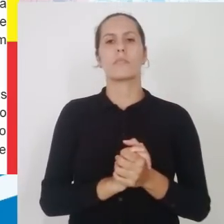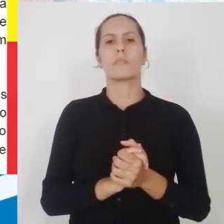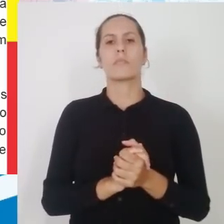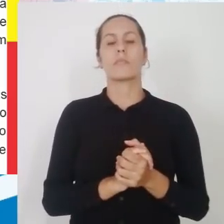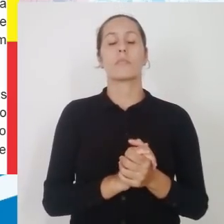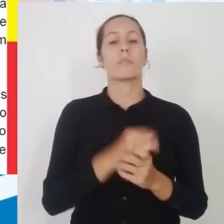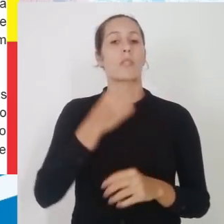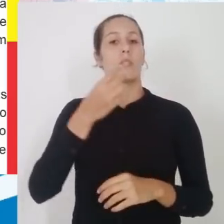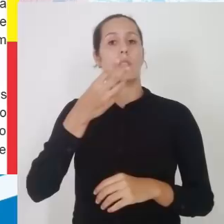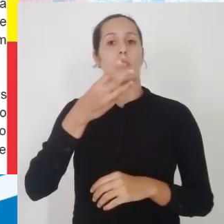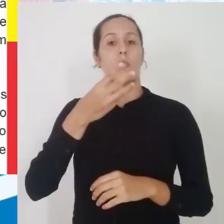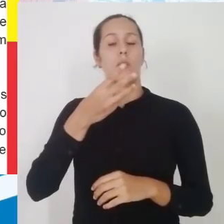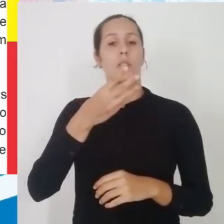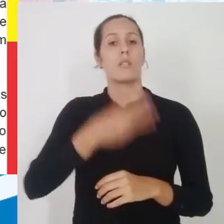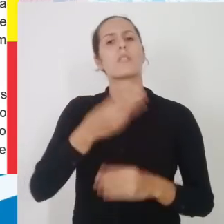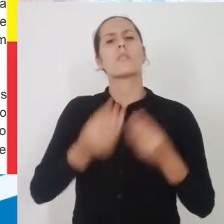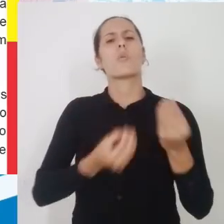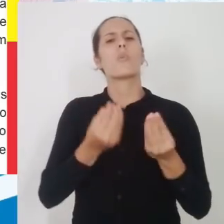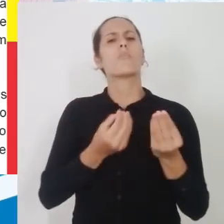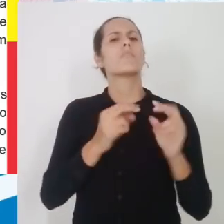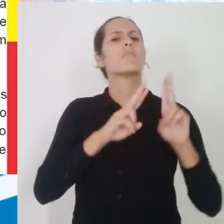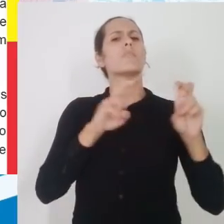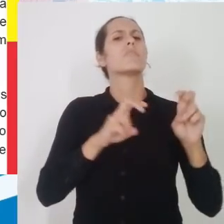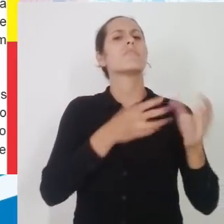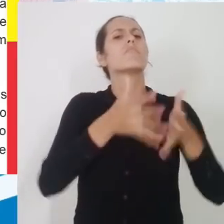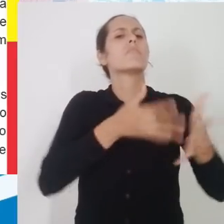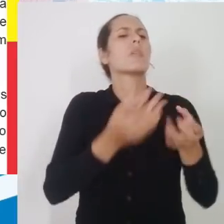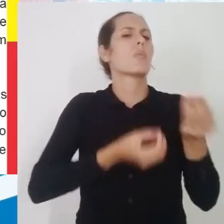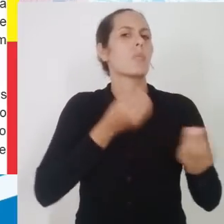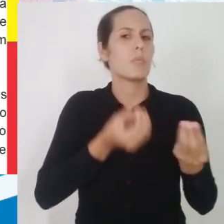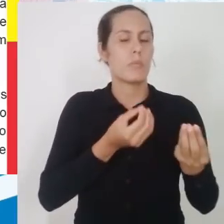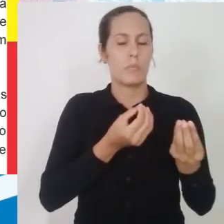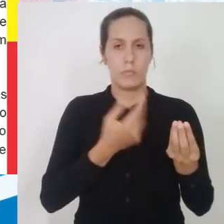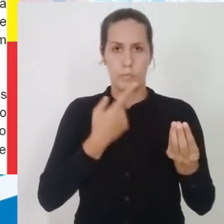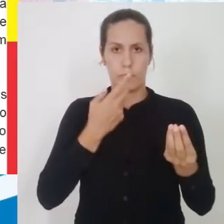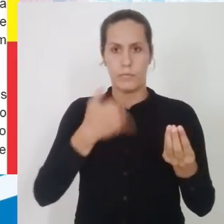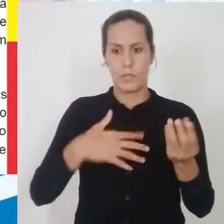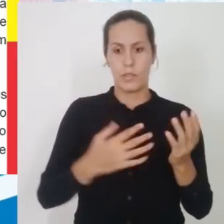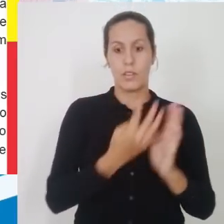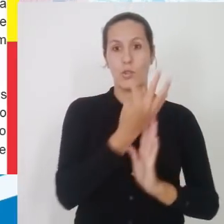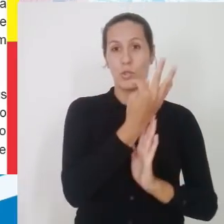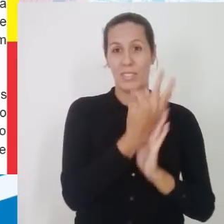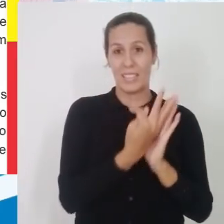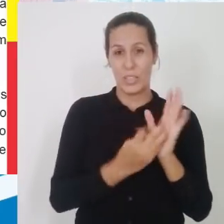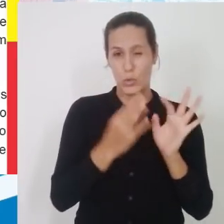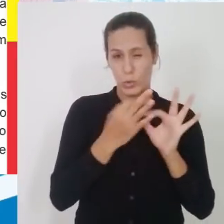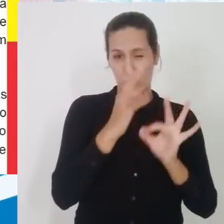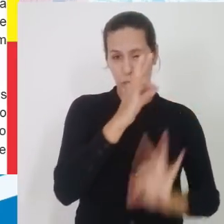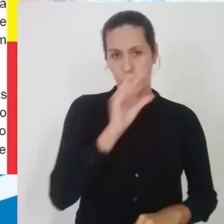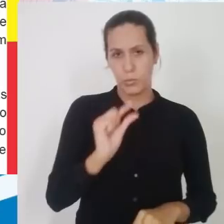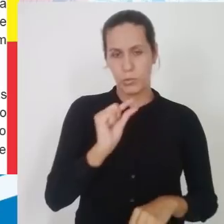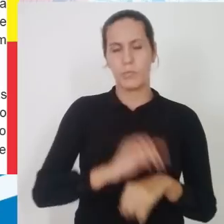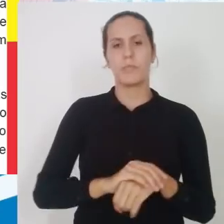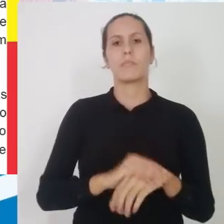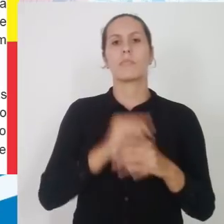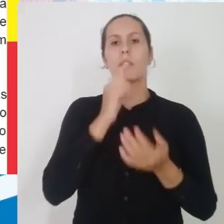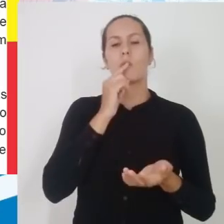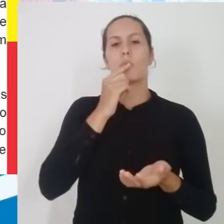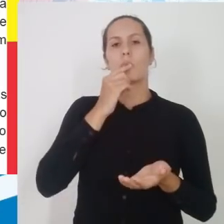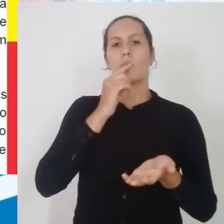Adriana Isiel do Correio Brasiliense. Ele vai aparecer para vocês agora. O primeiro caso de coronavírus em Brasília